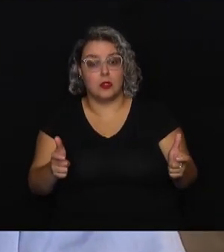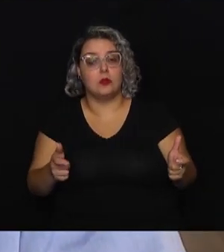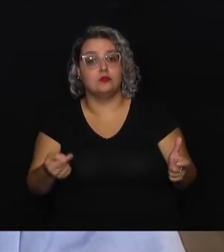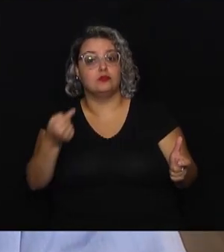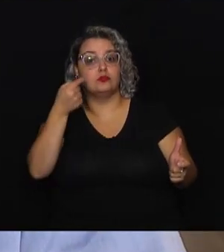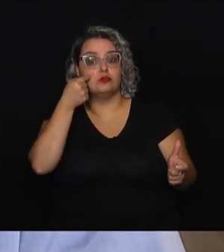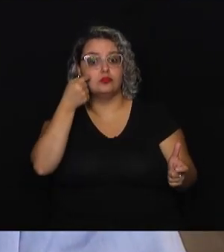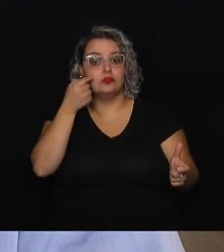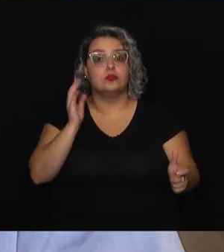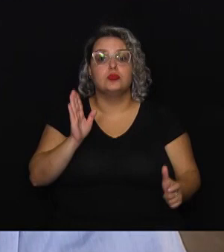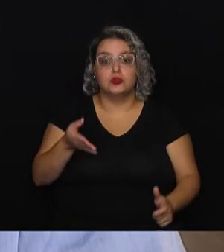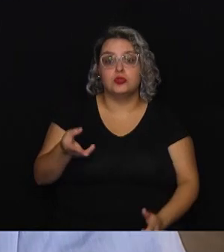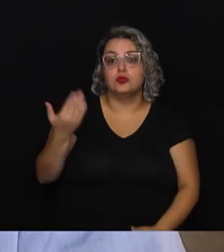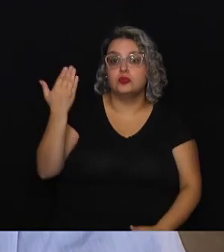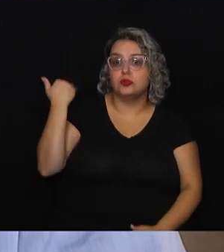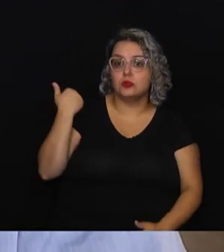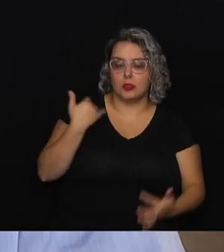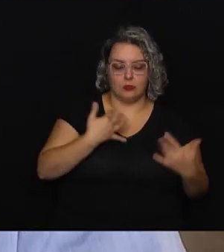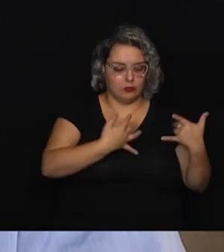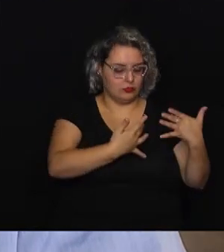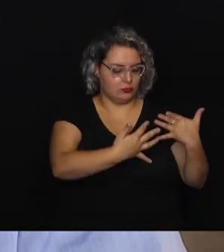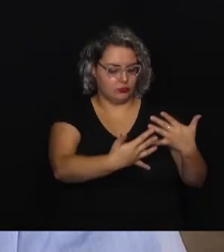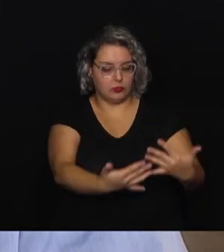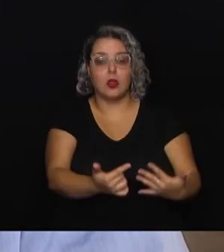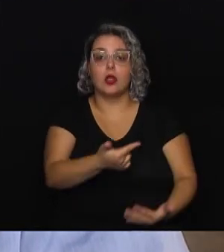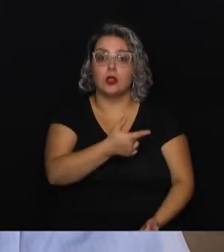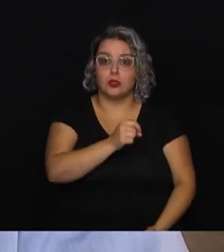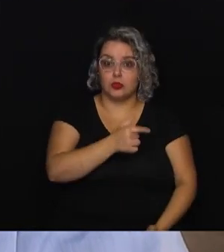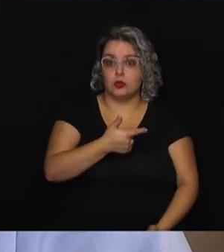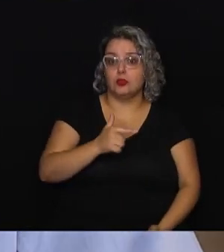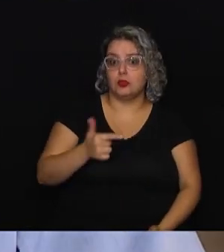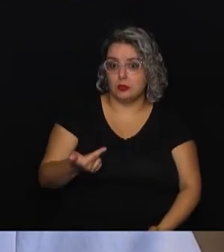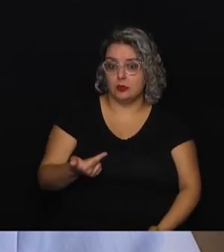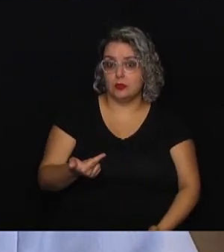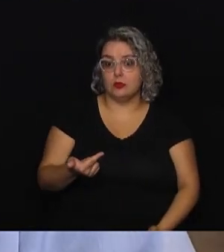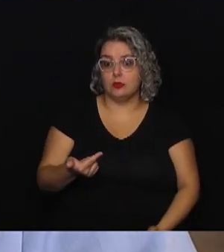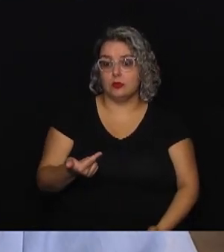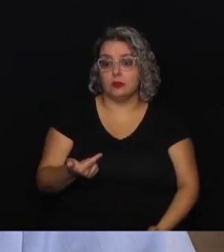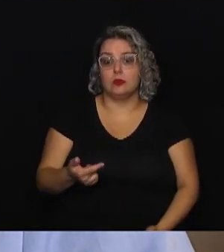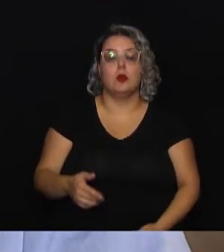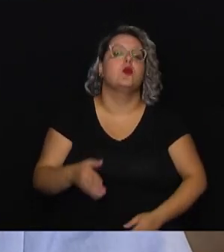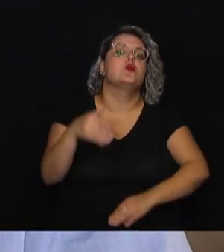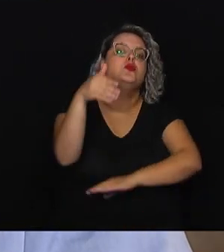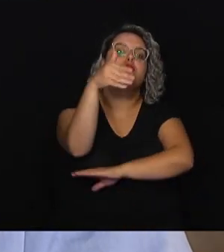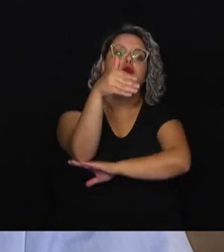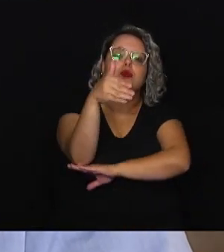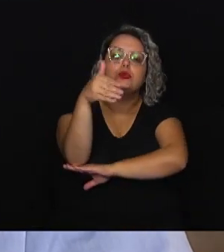observado já ao longo de 2022. Os hotéis